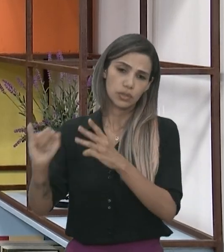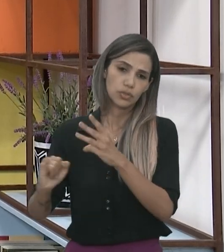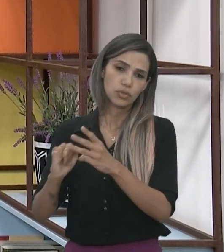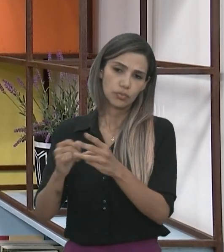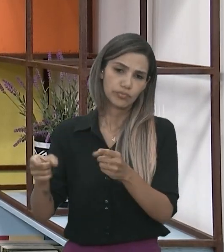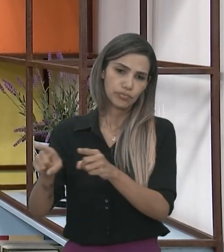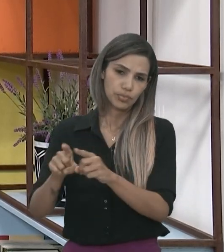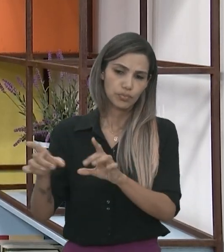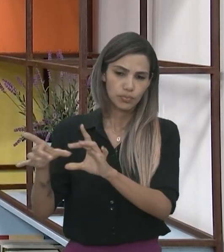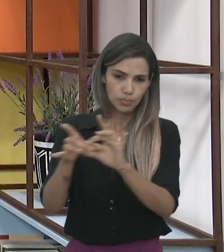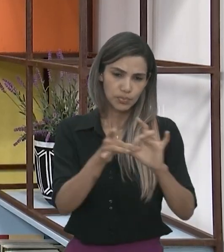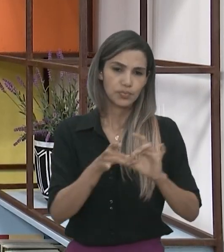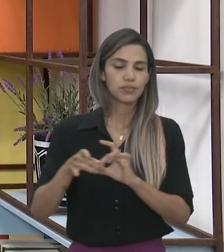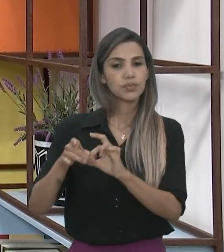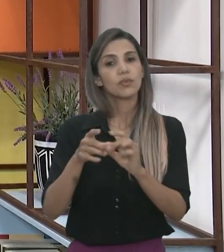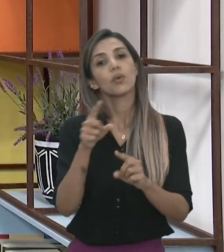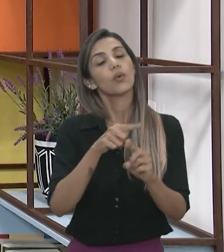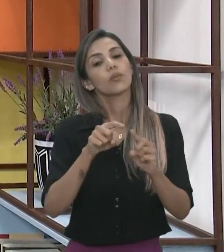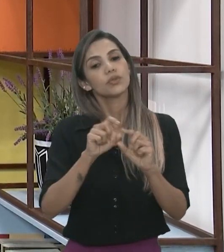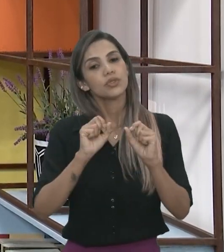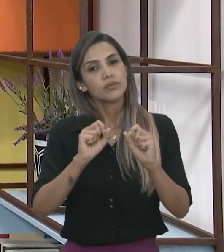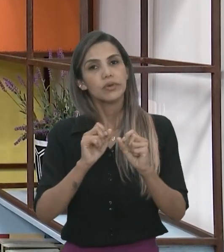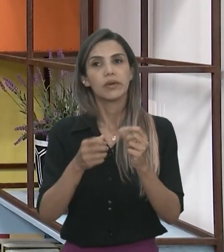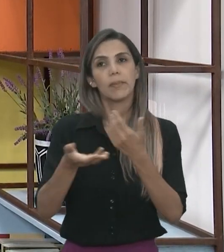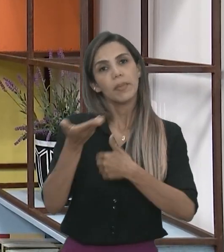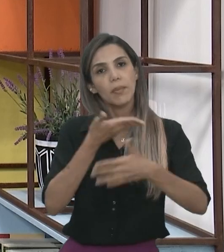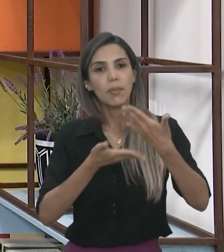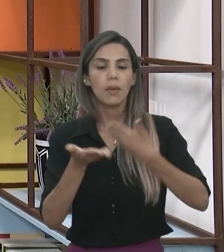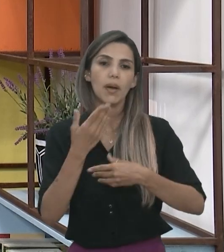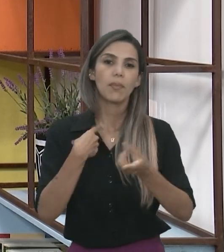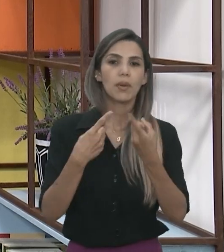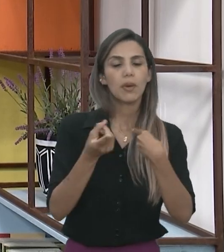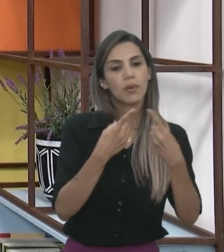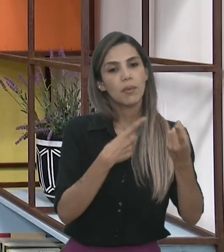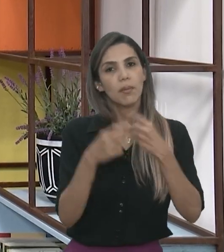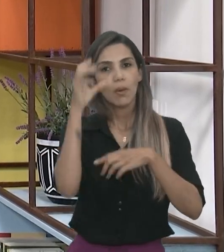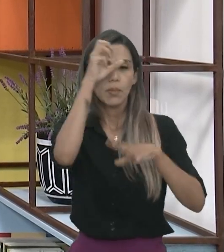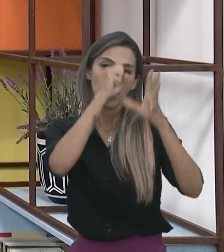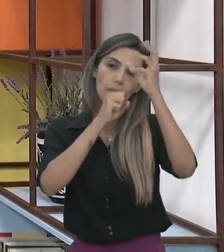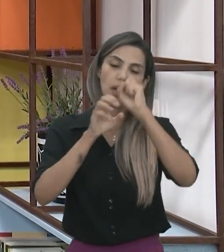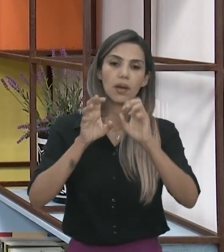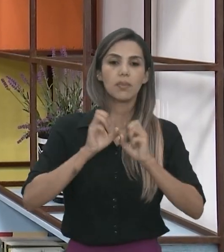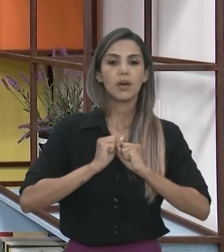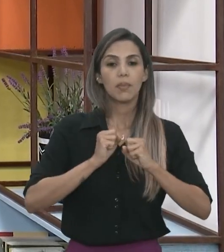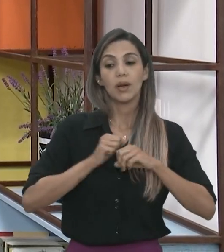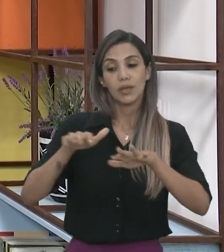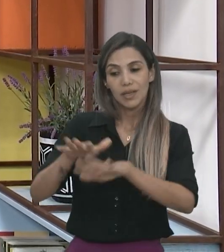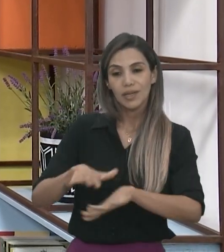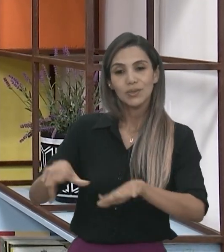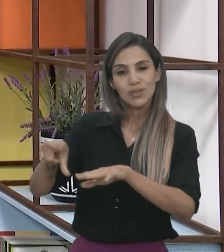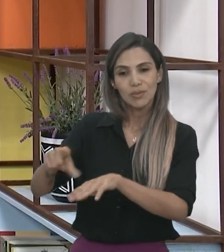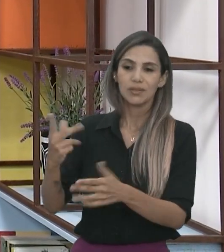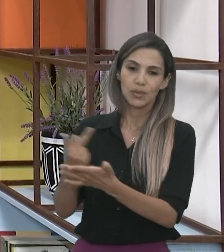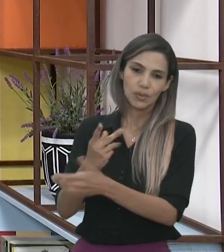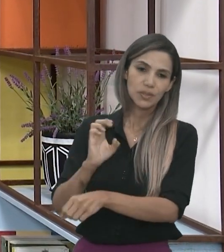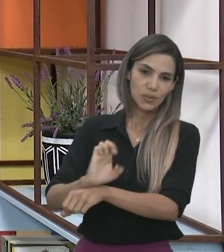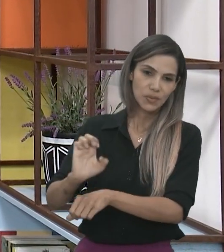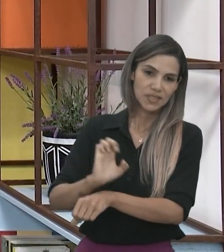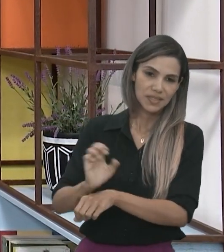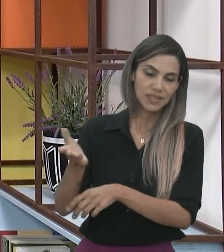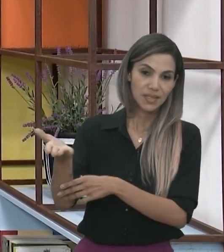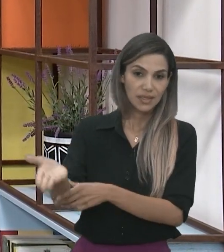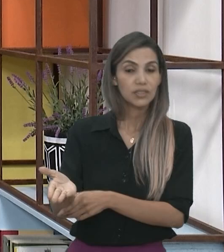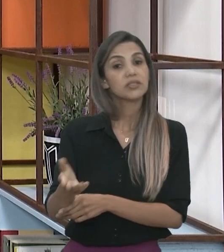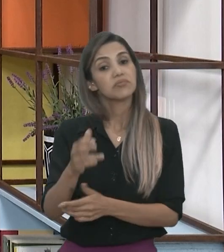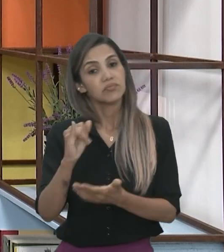parceiras. A iniciativa busca ampliar o diálogo e o aprendizado nos espaços onde a prática acontece de fato. As inscrições